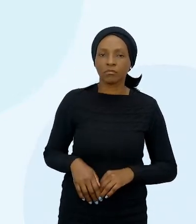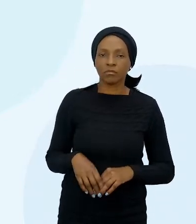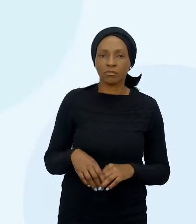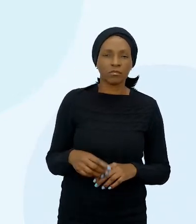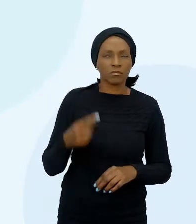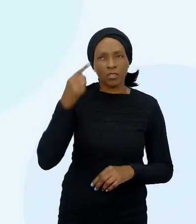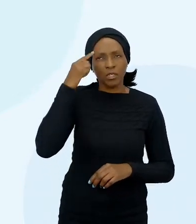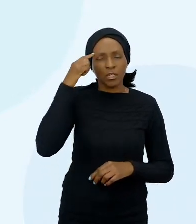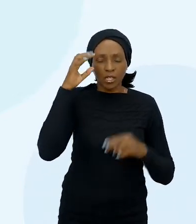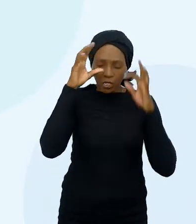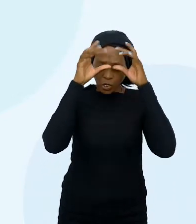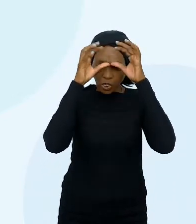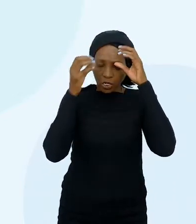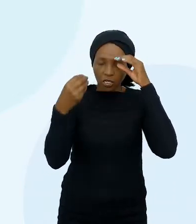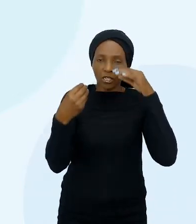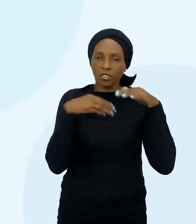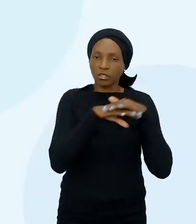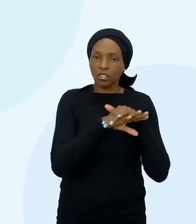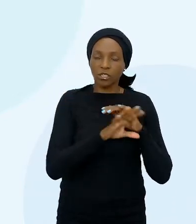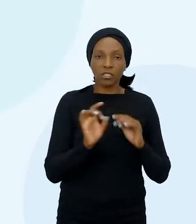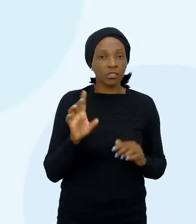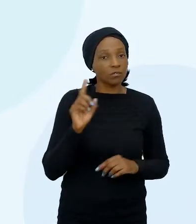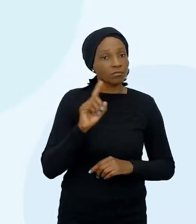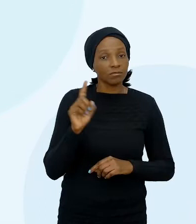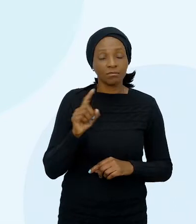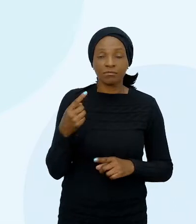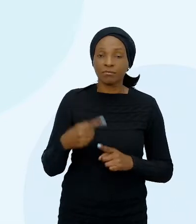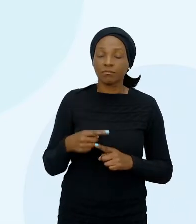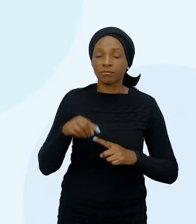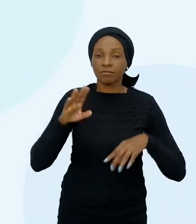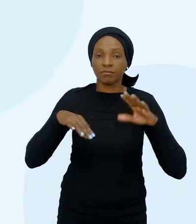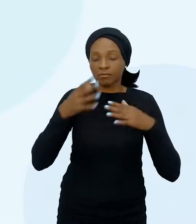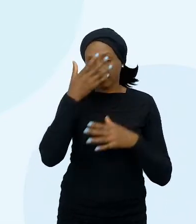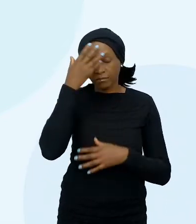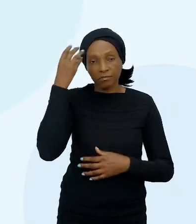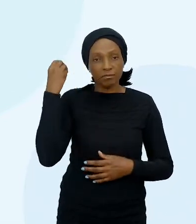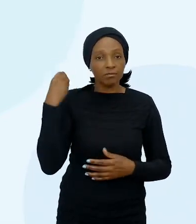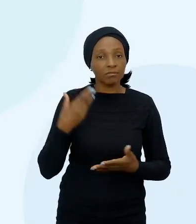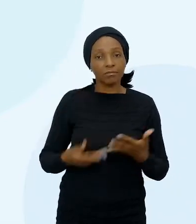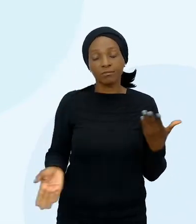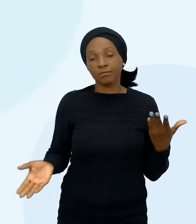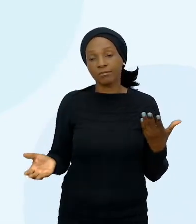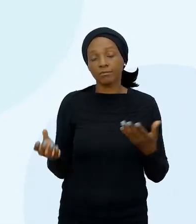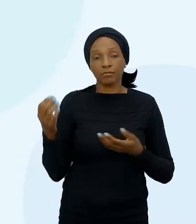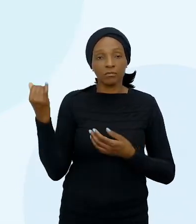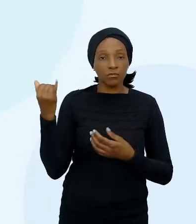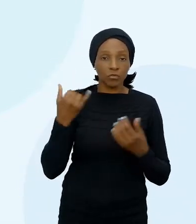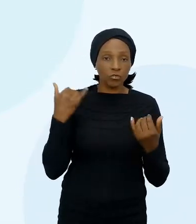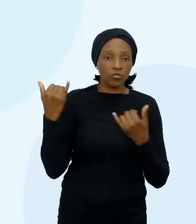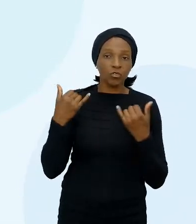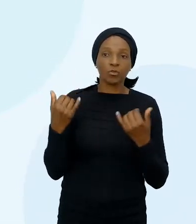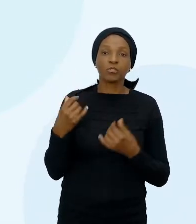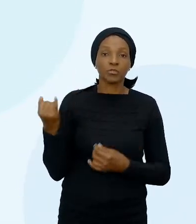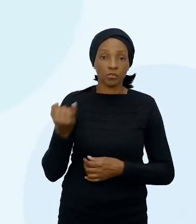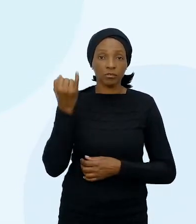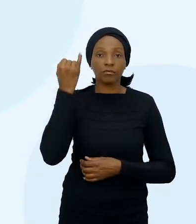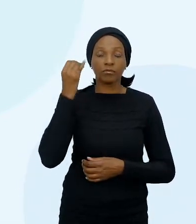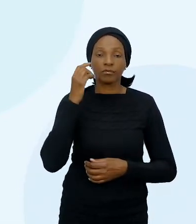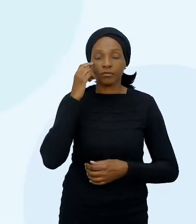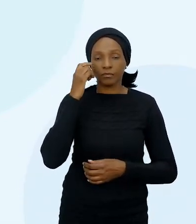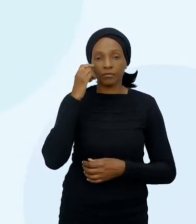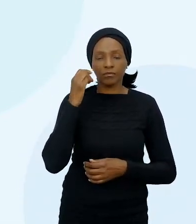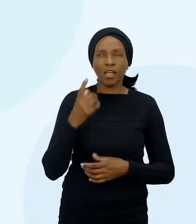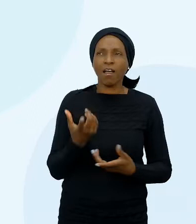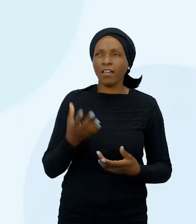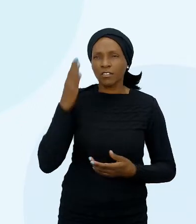cérebro somente, que ele dá aquela filtrada e você acaba perdendo informações importantes. Aquela coisa, tá na ponta da